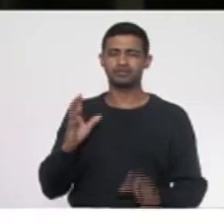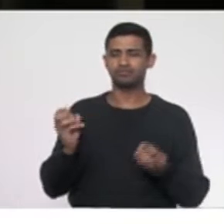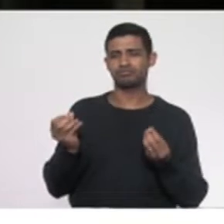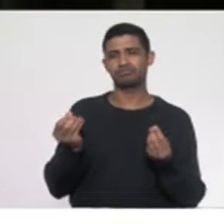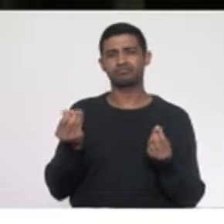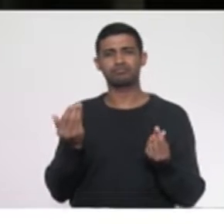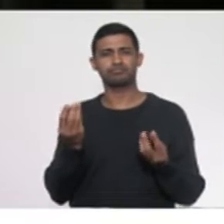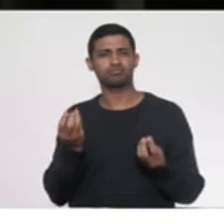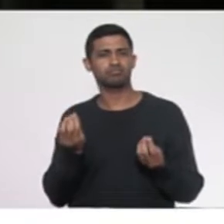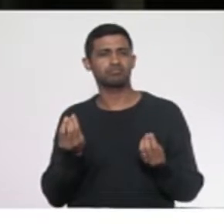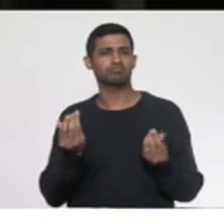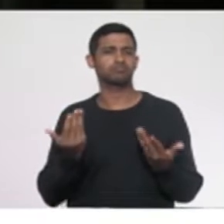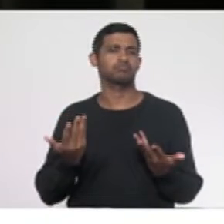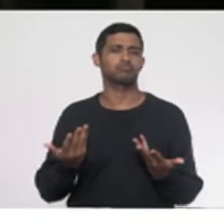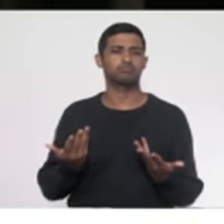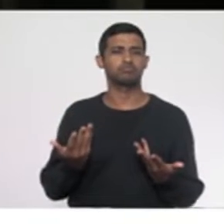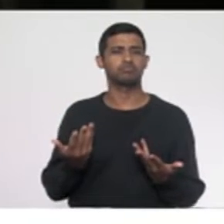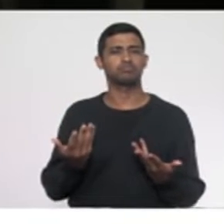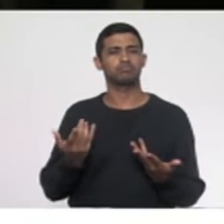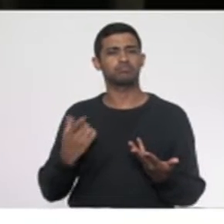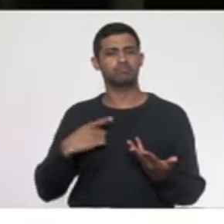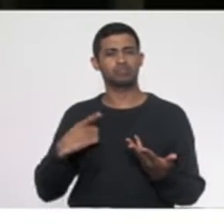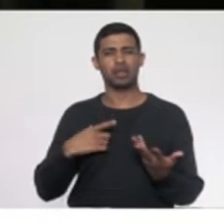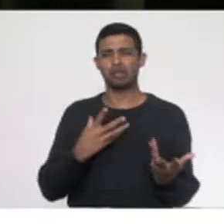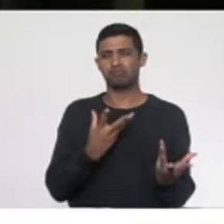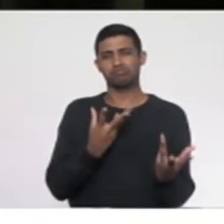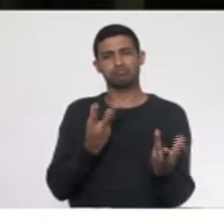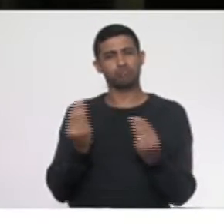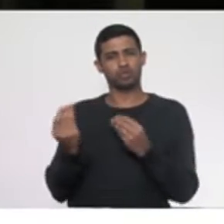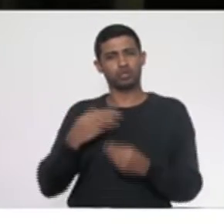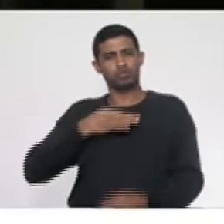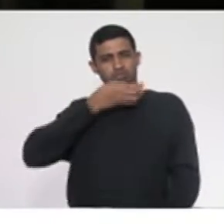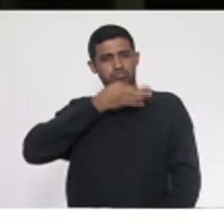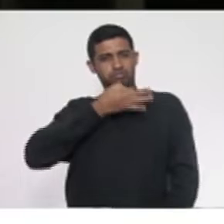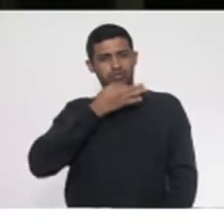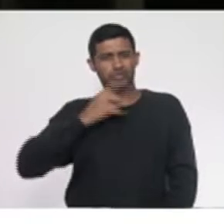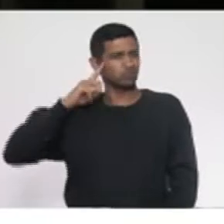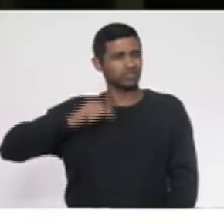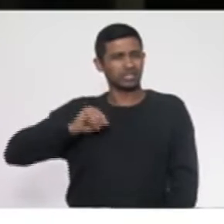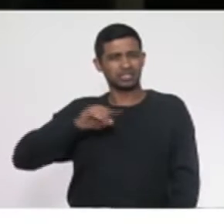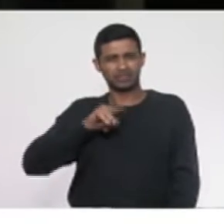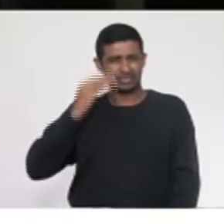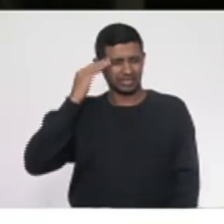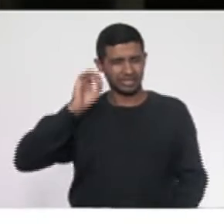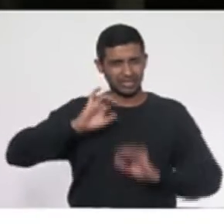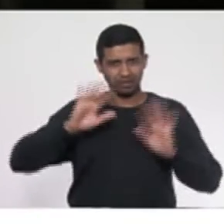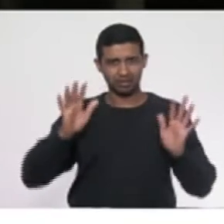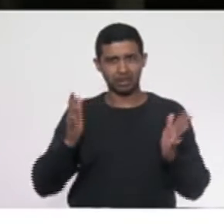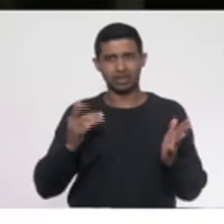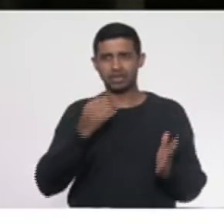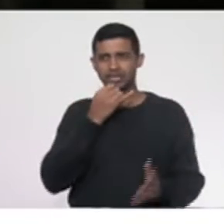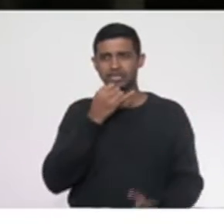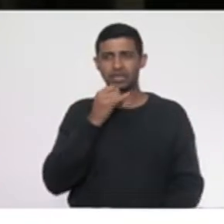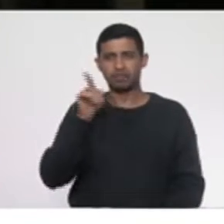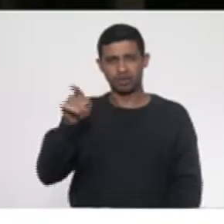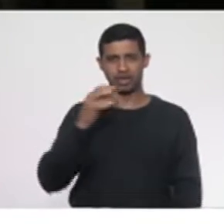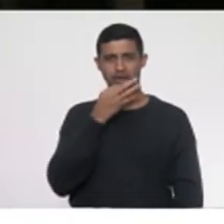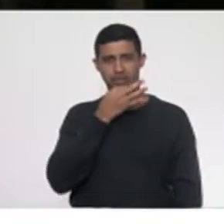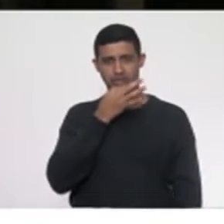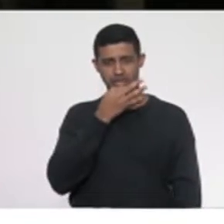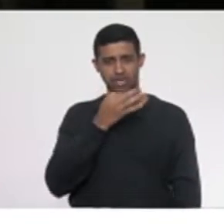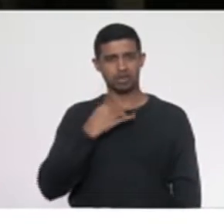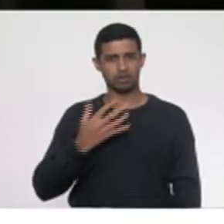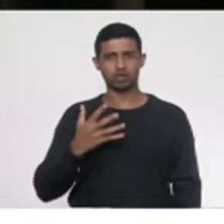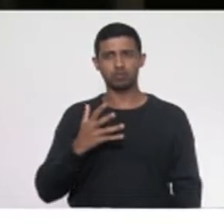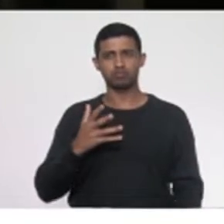aglutinando ao parecer. Né? Você está dando para entender. Eu peguei o parecer dele, peguei as duas